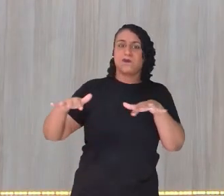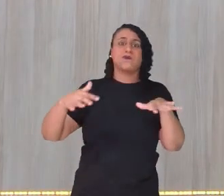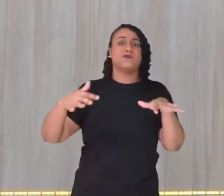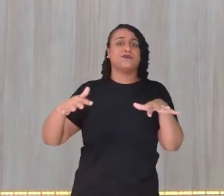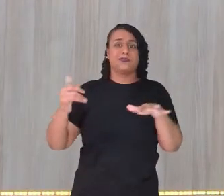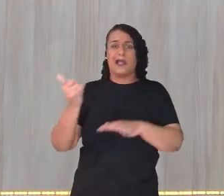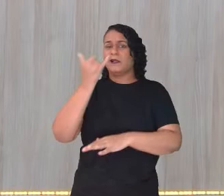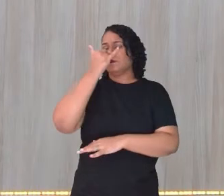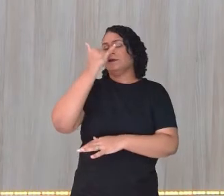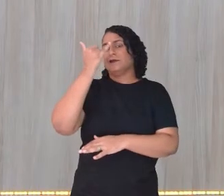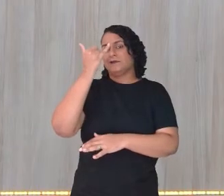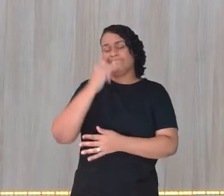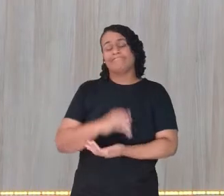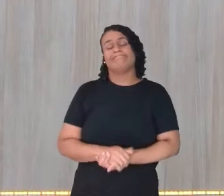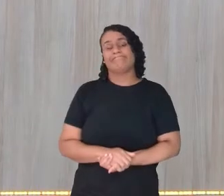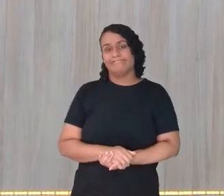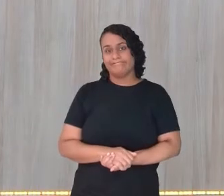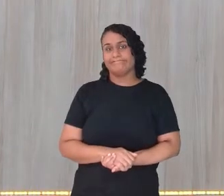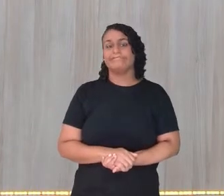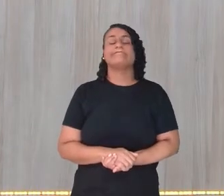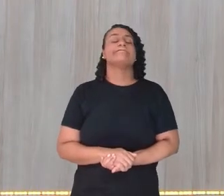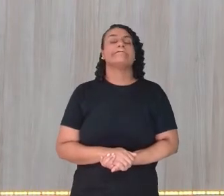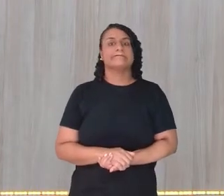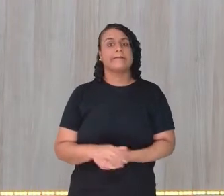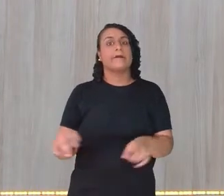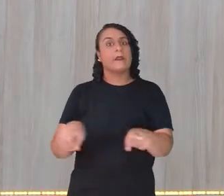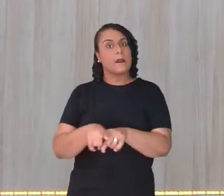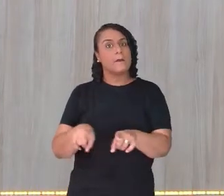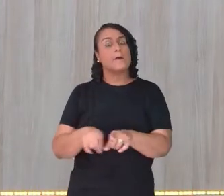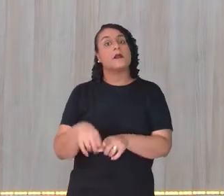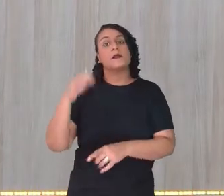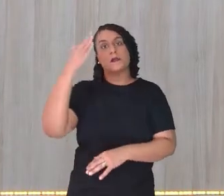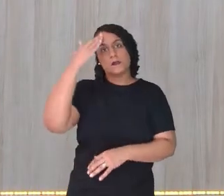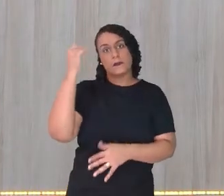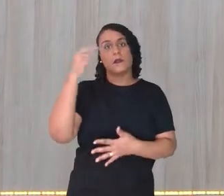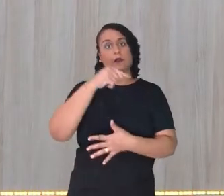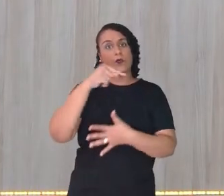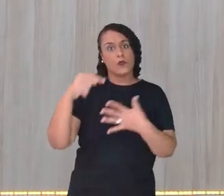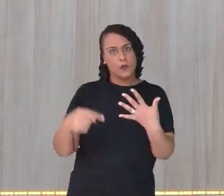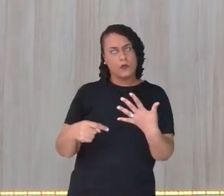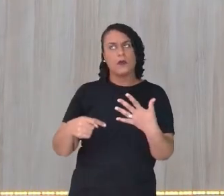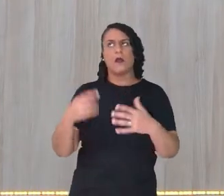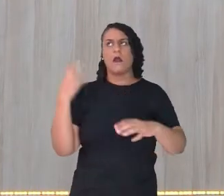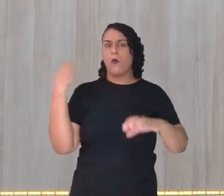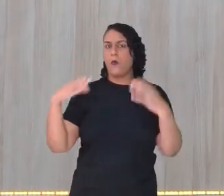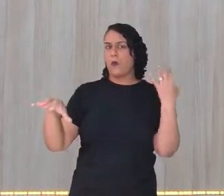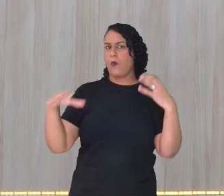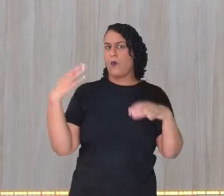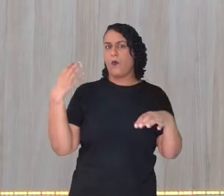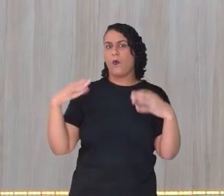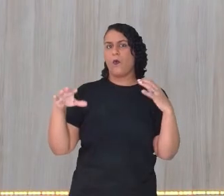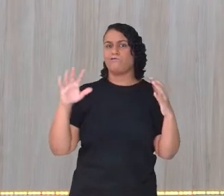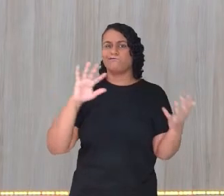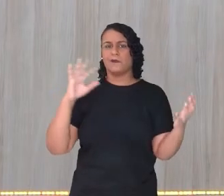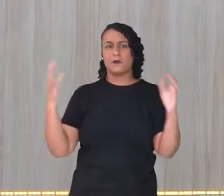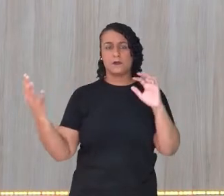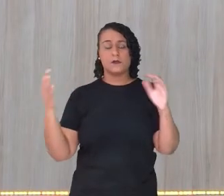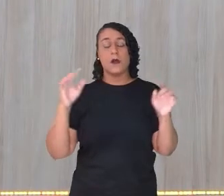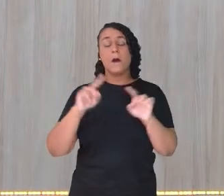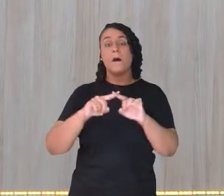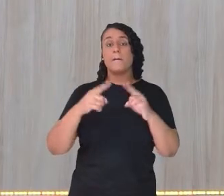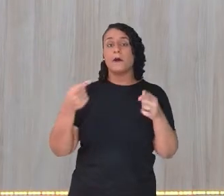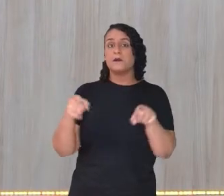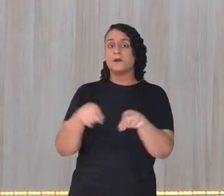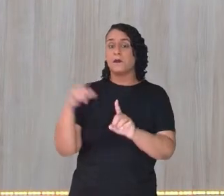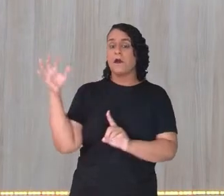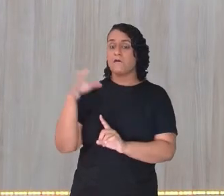catástrofes. Graças a quê? Também sabemos as questões climáticas, mas também a contribuição do homem na